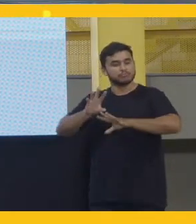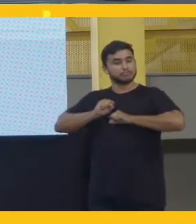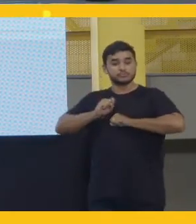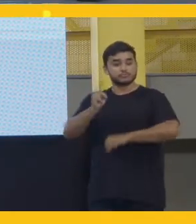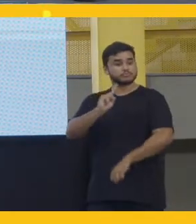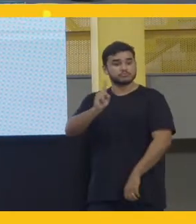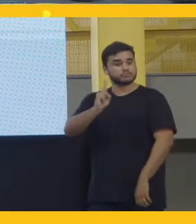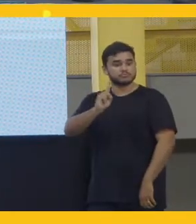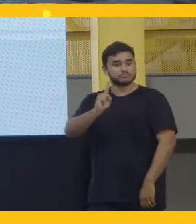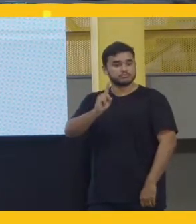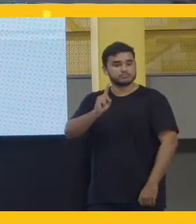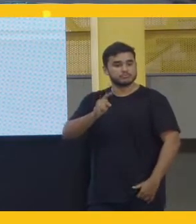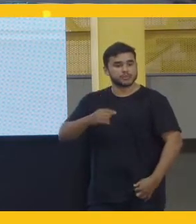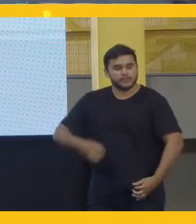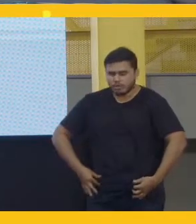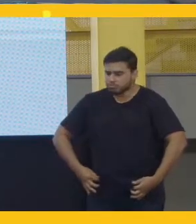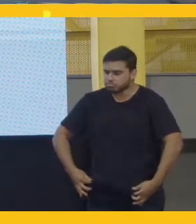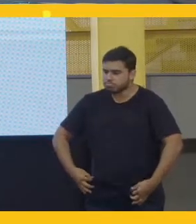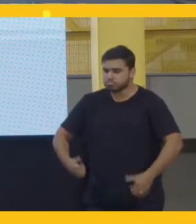Amém. Então olha só.